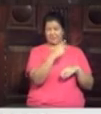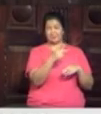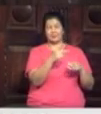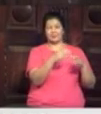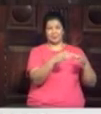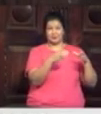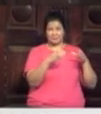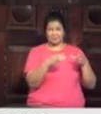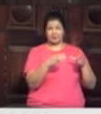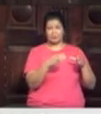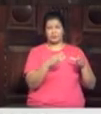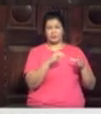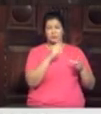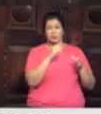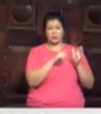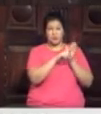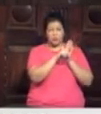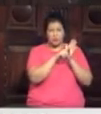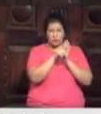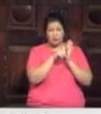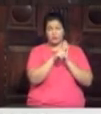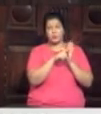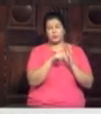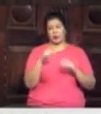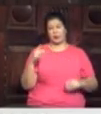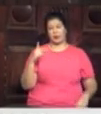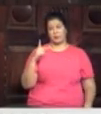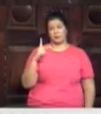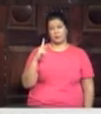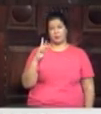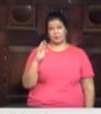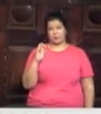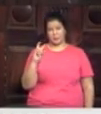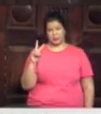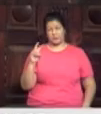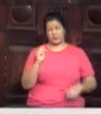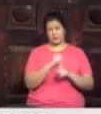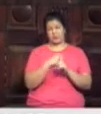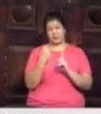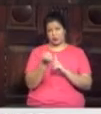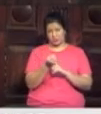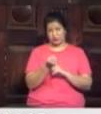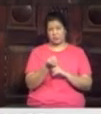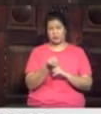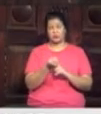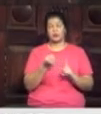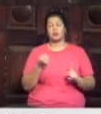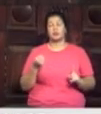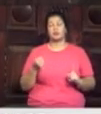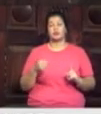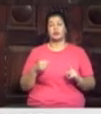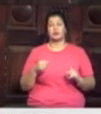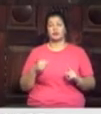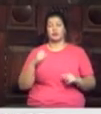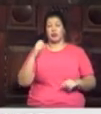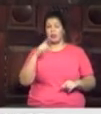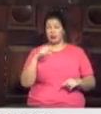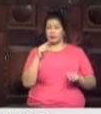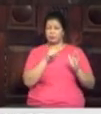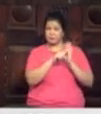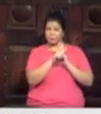para investigar a Previdência Social. Esta CPI tem uma relevância muito grande, senhora